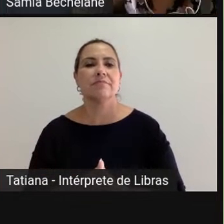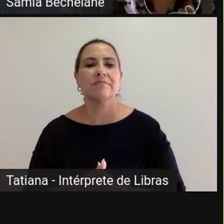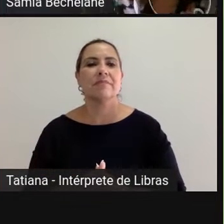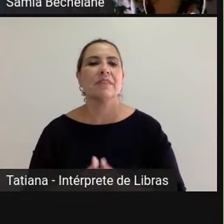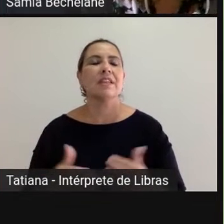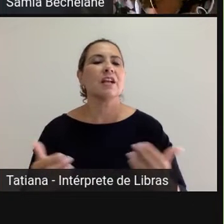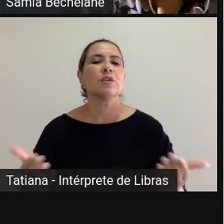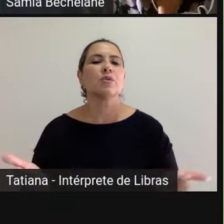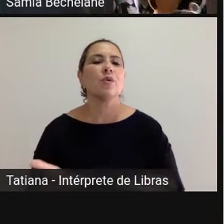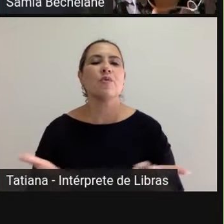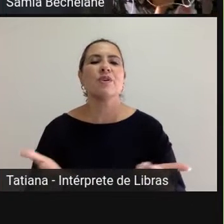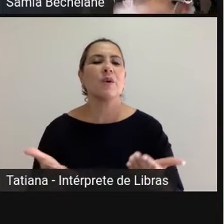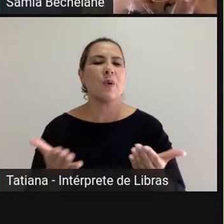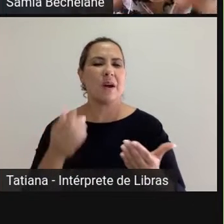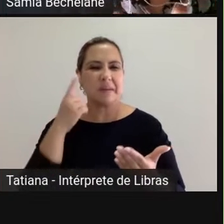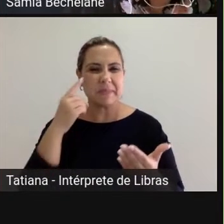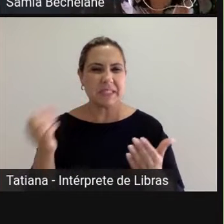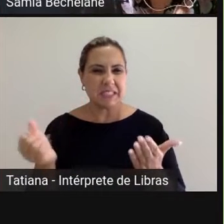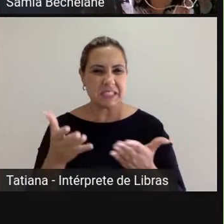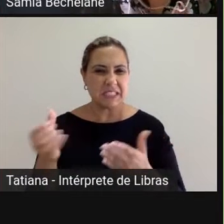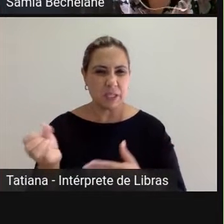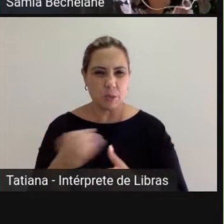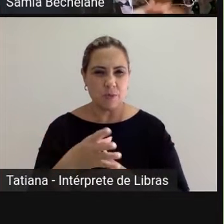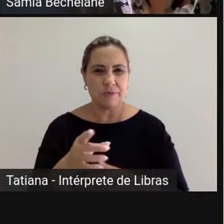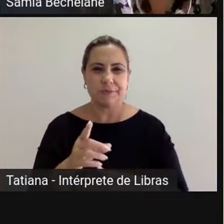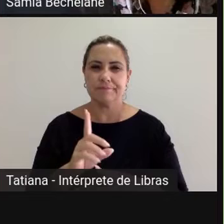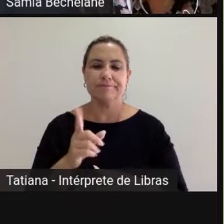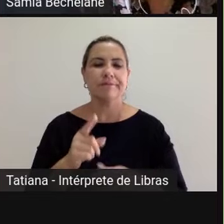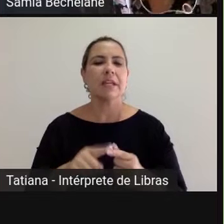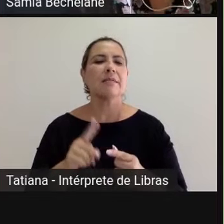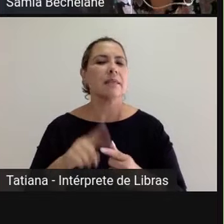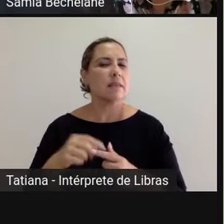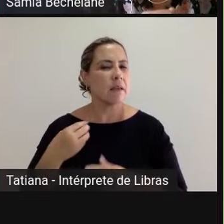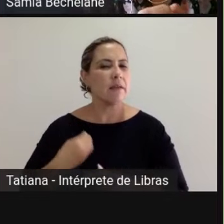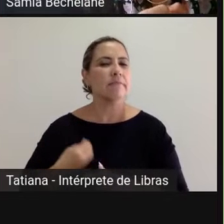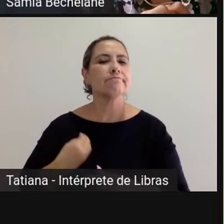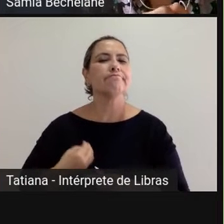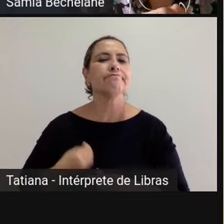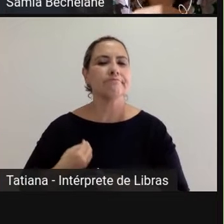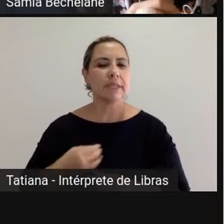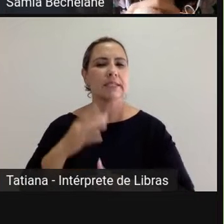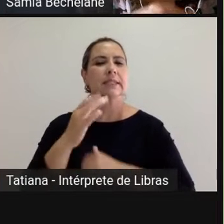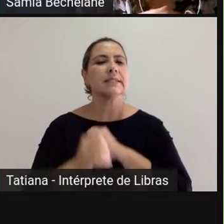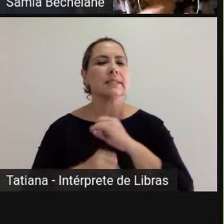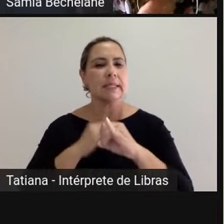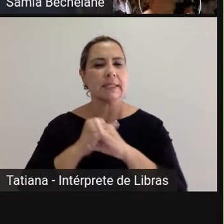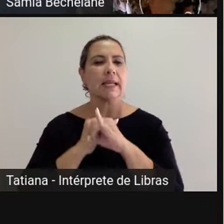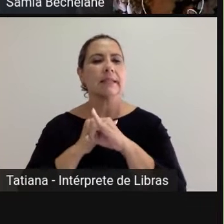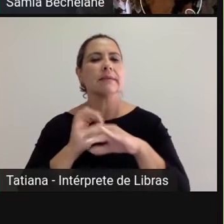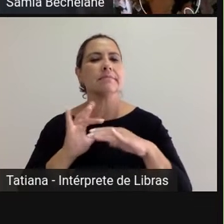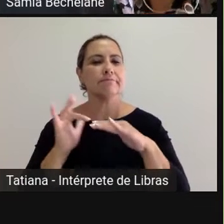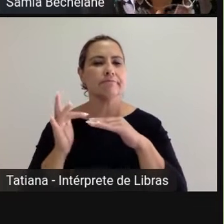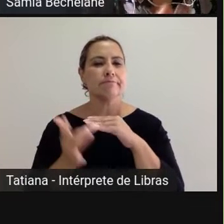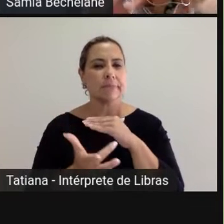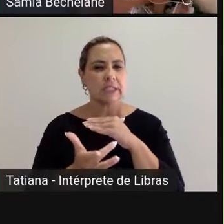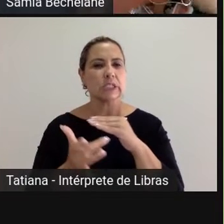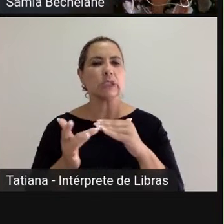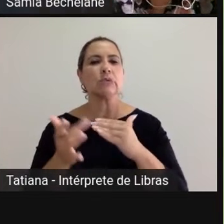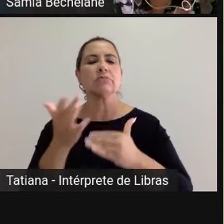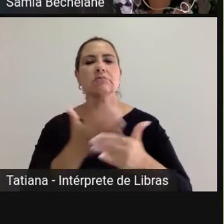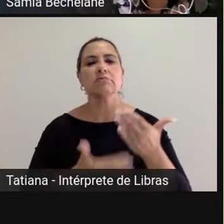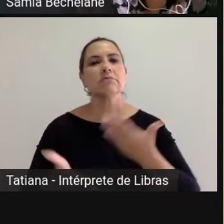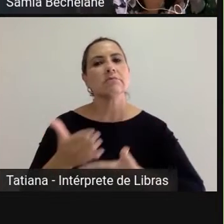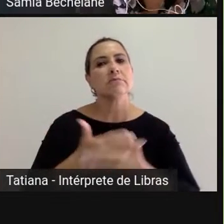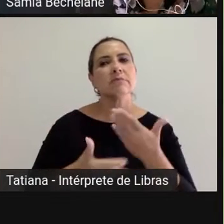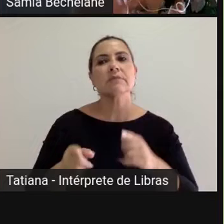agora no mundo digital, né? Então, ambas as iniciativas estão muito presentes nas redes sociais, né? Tem